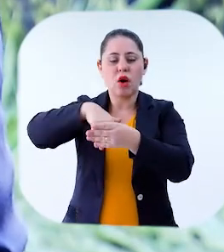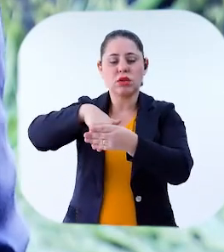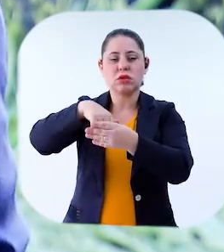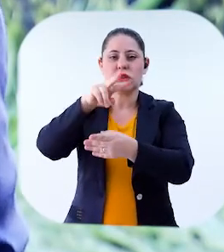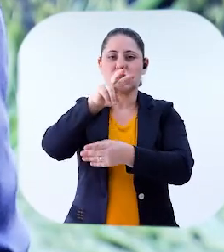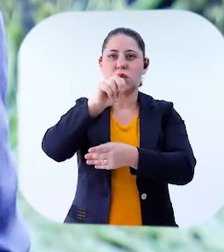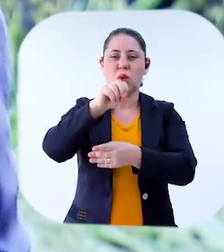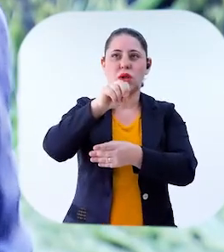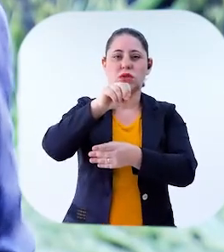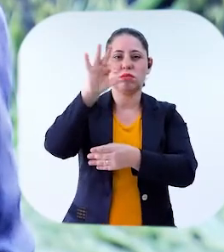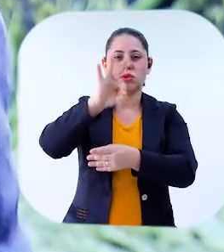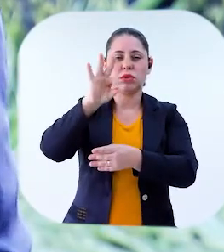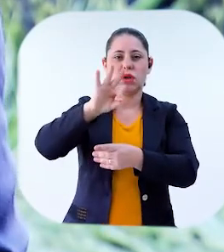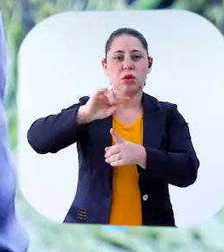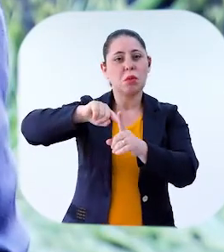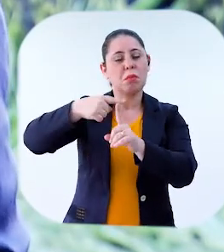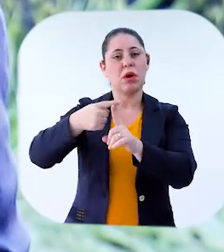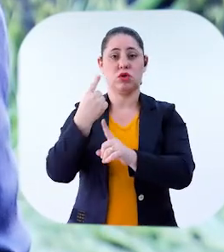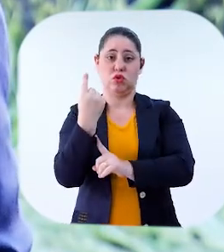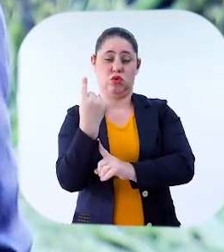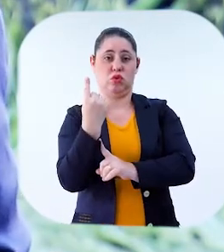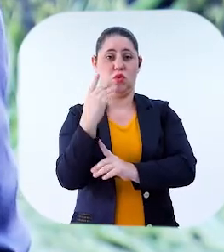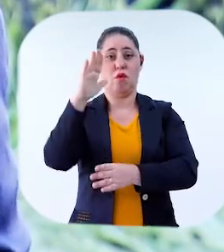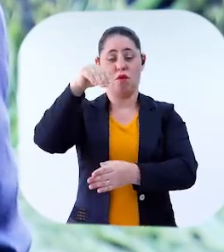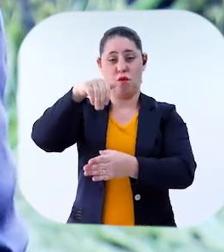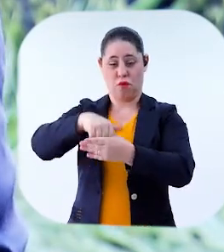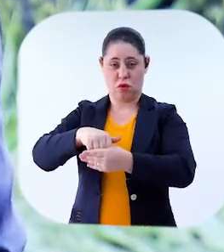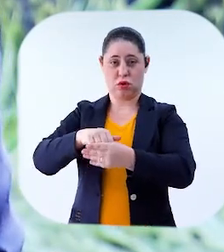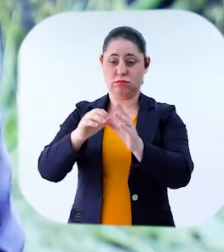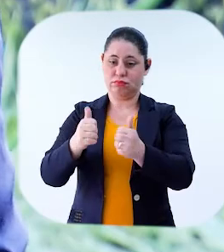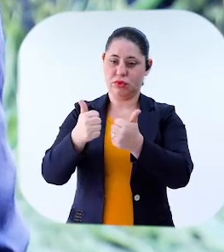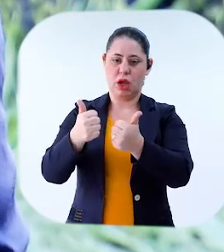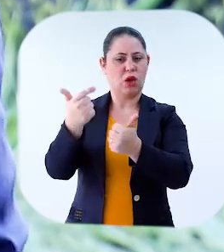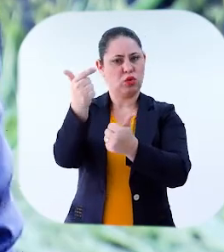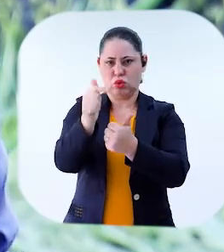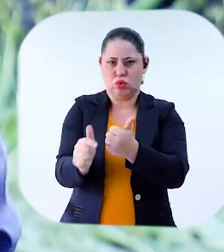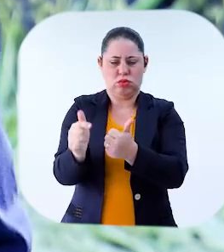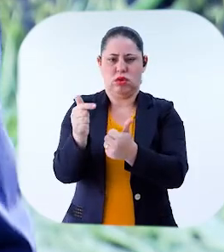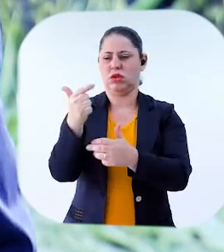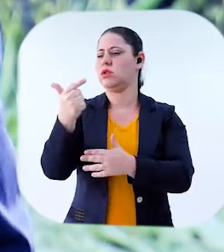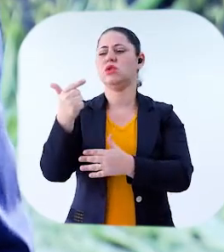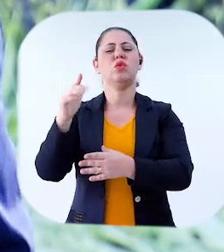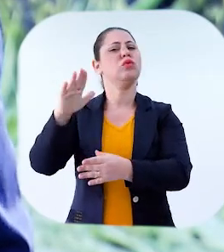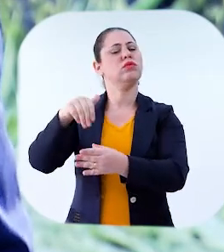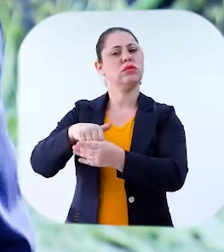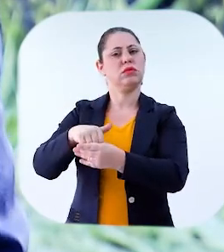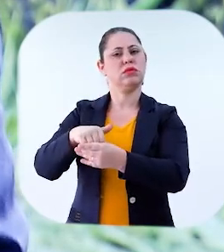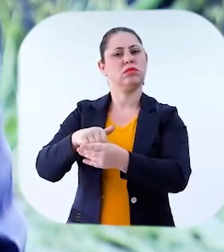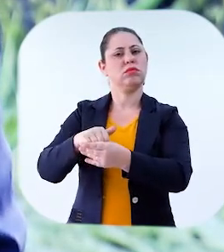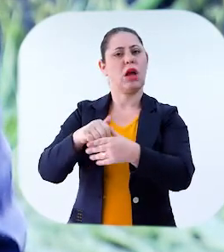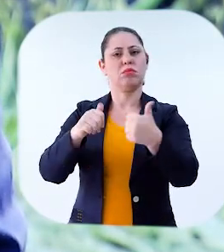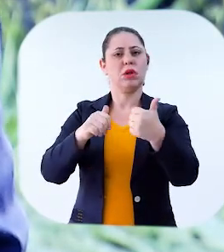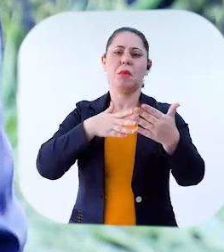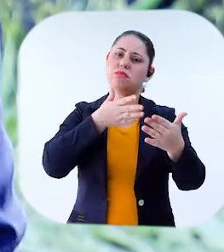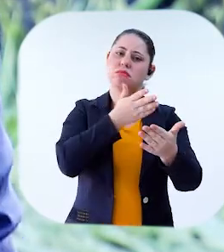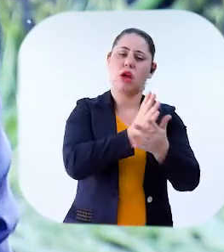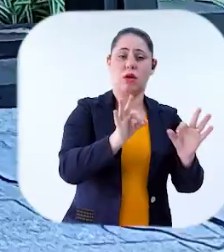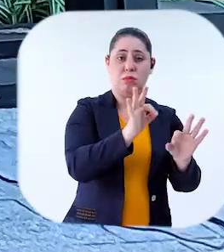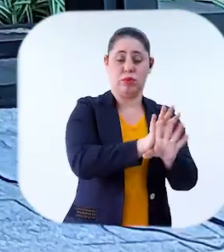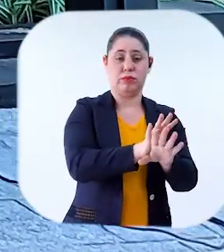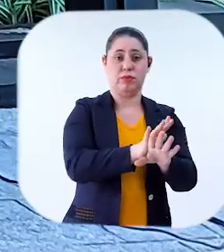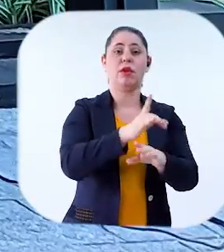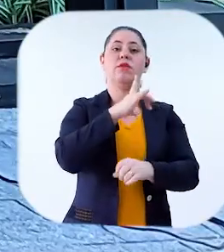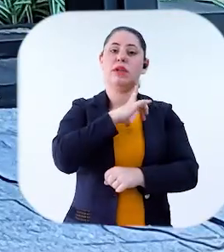que ele tire 50% mais um dos votos válidos. E aí não haverá necessidade de segundo turno. Então, por isso que a